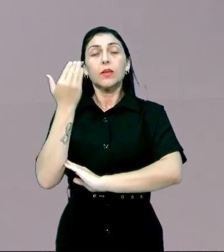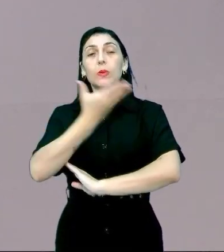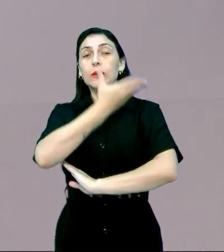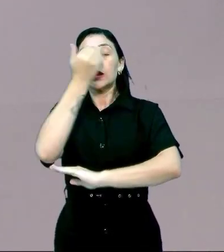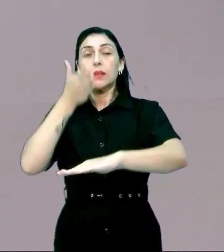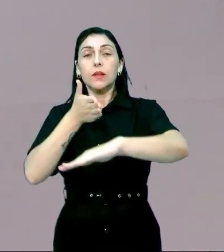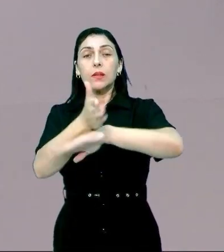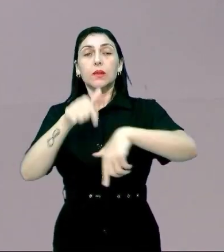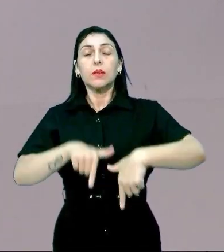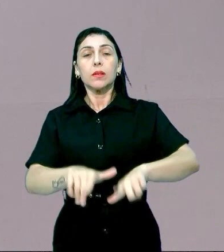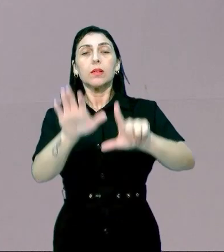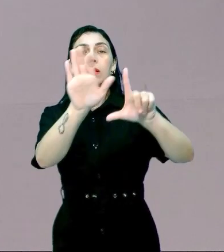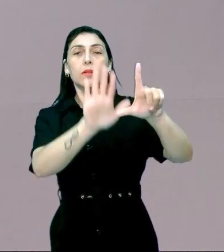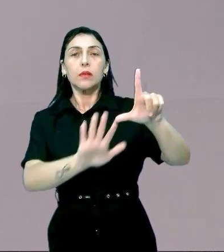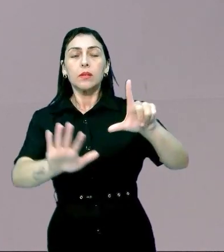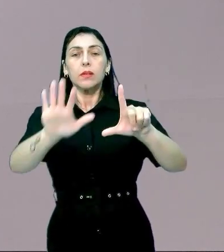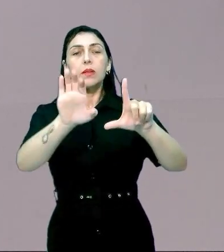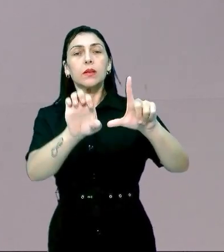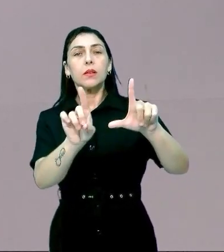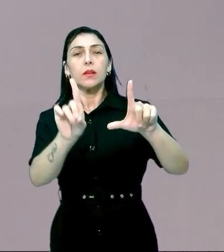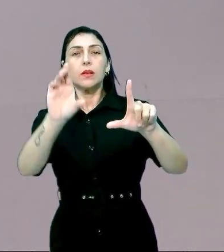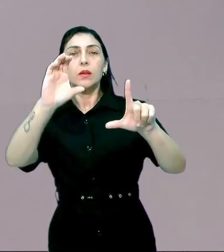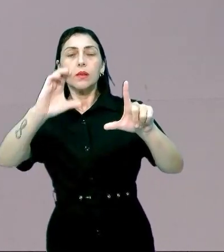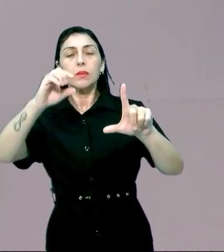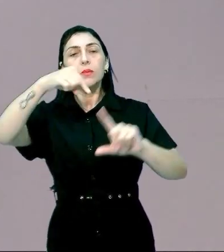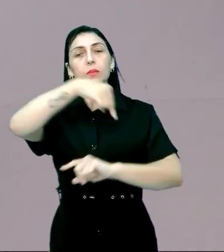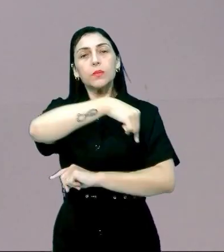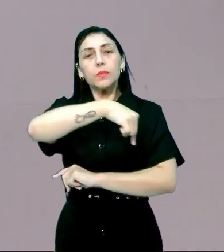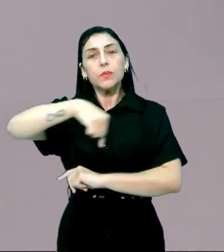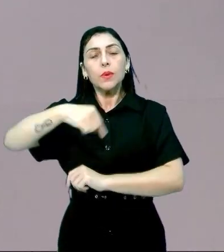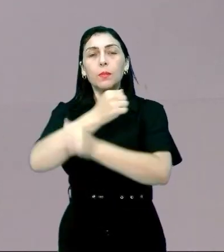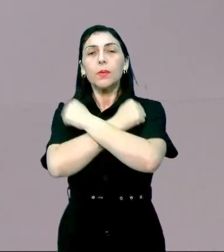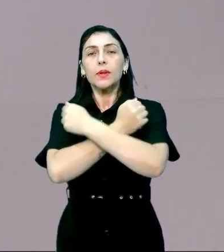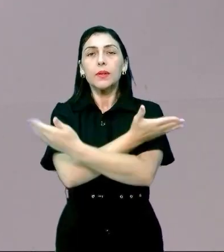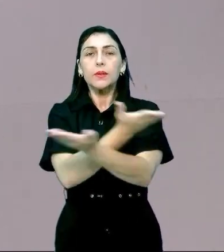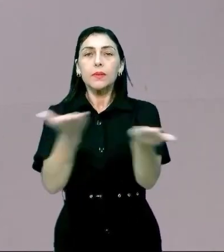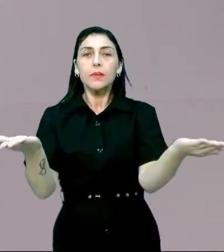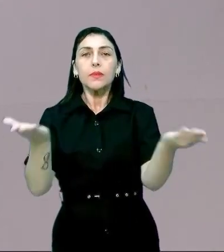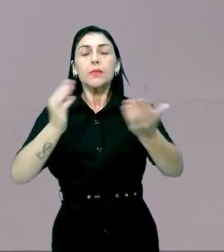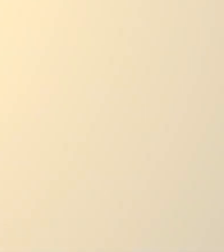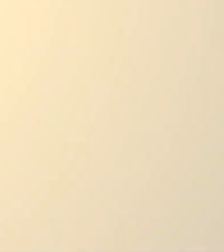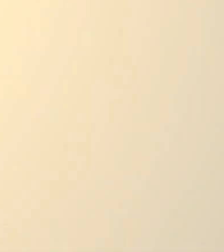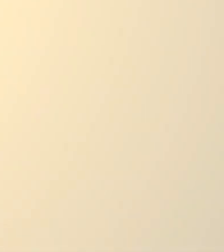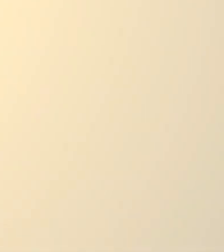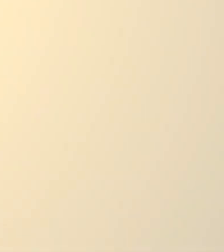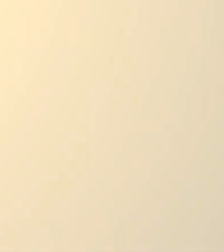deixe de acessar a nossa plataforma Eduque. Um abraço a todos.